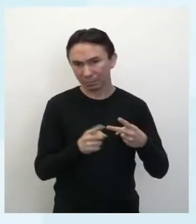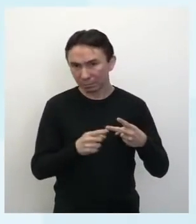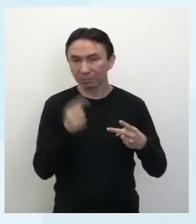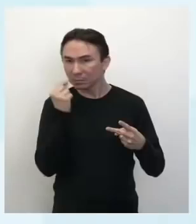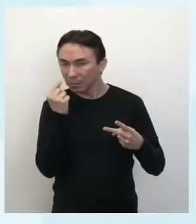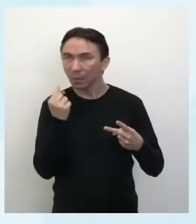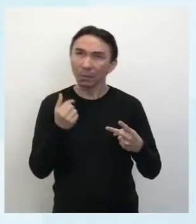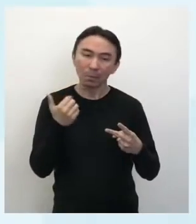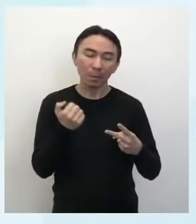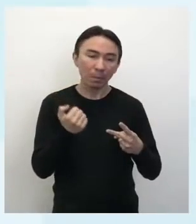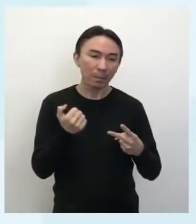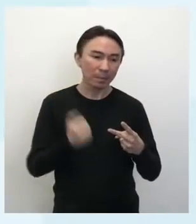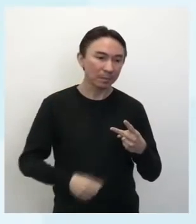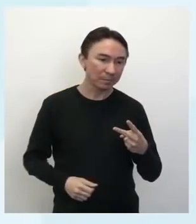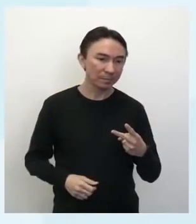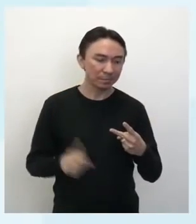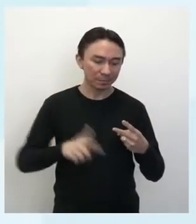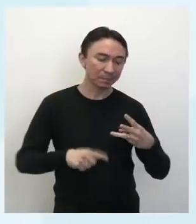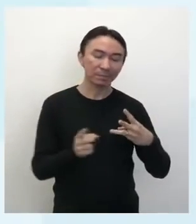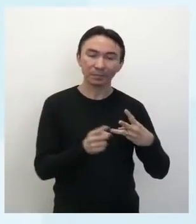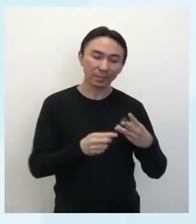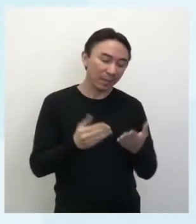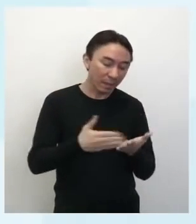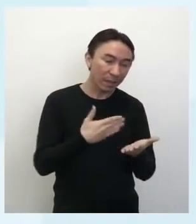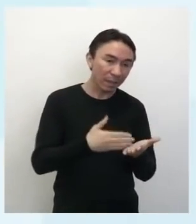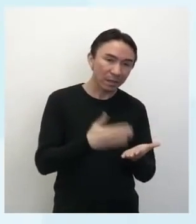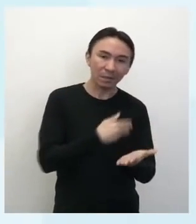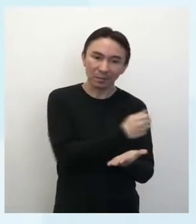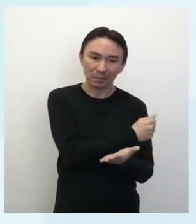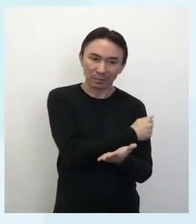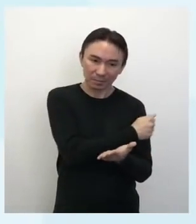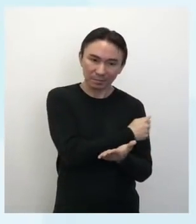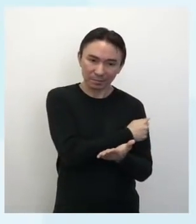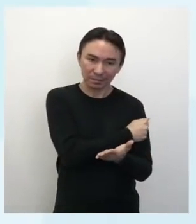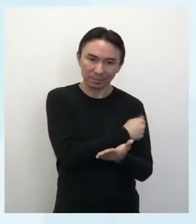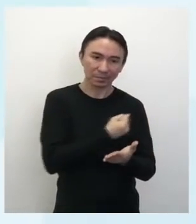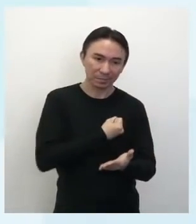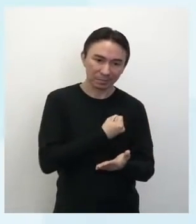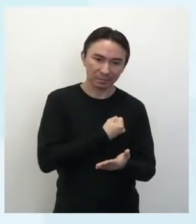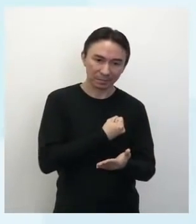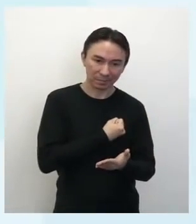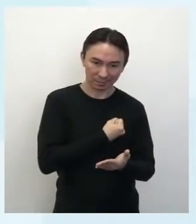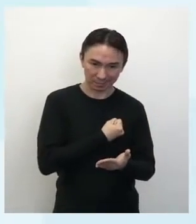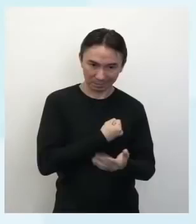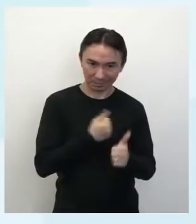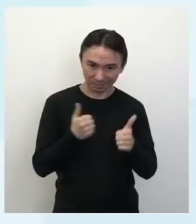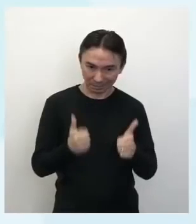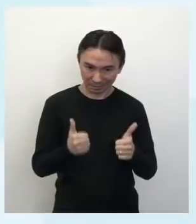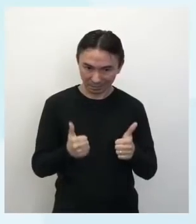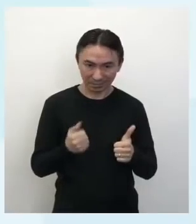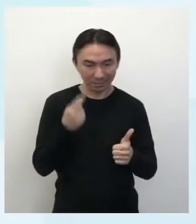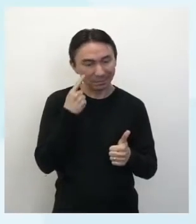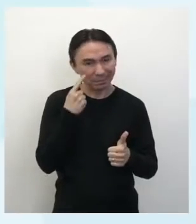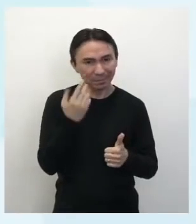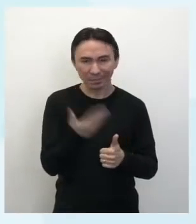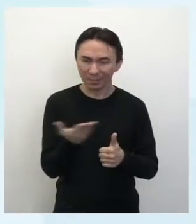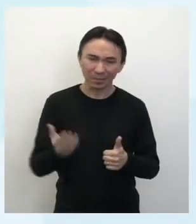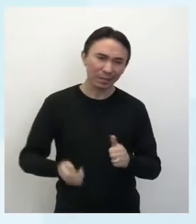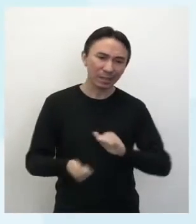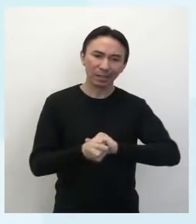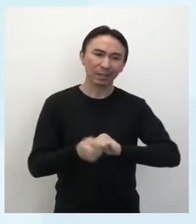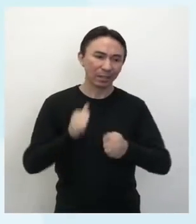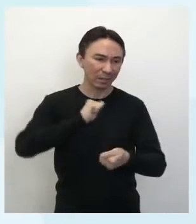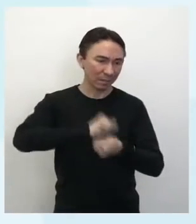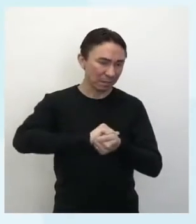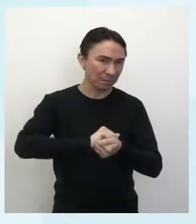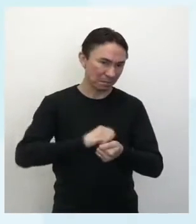um lápis and your booklet. e o seu caderno do aluno, volume 1. Tá. Então nós adaptamos aí, ó. Na verdade a gente está usando a Lesson